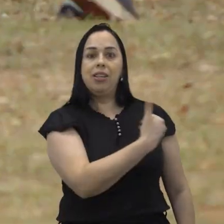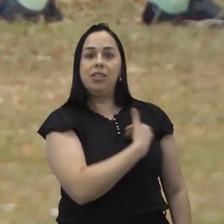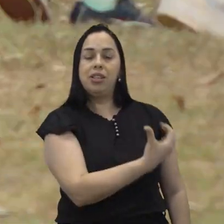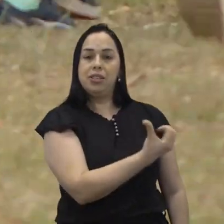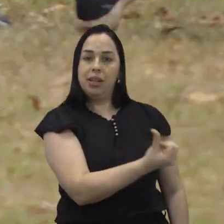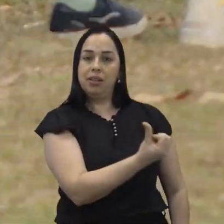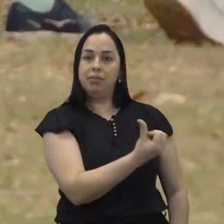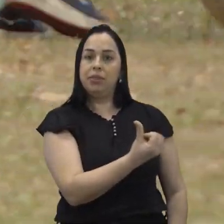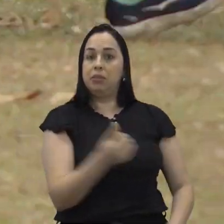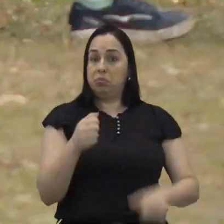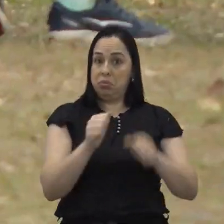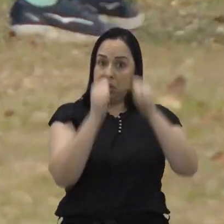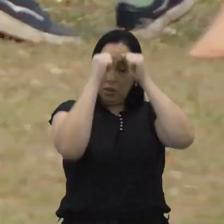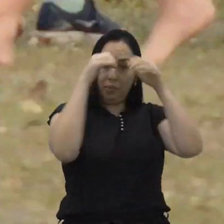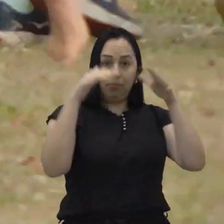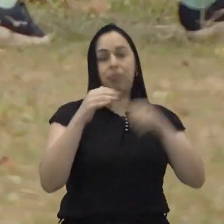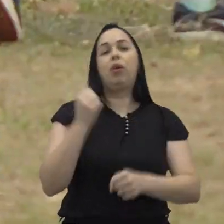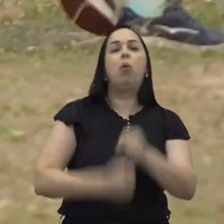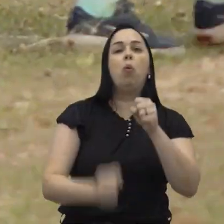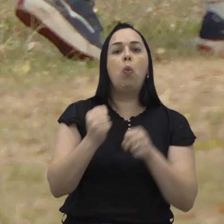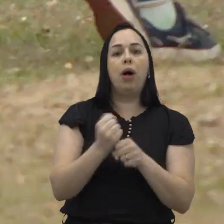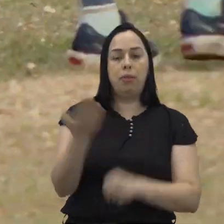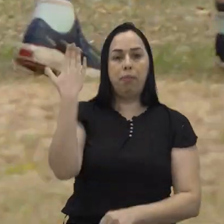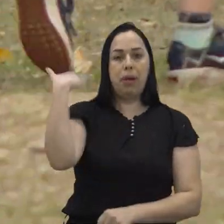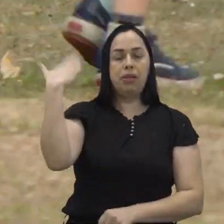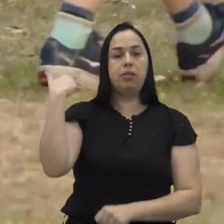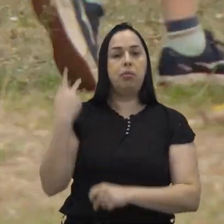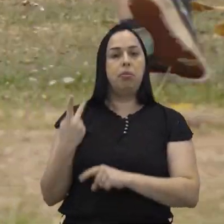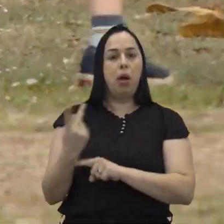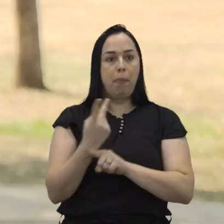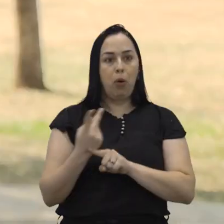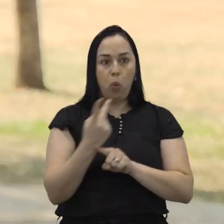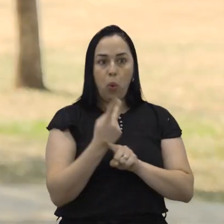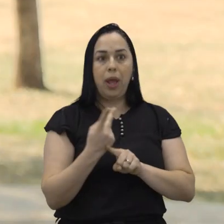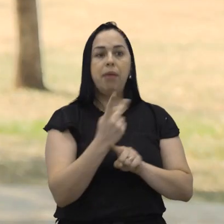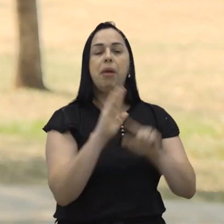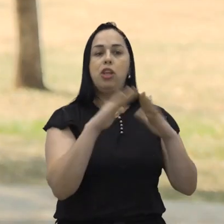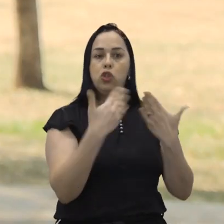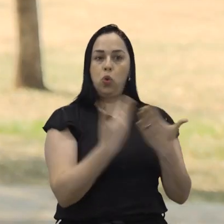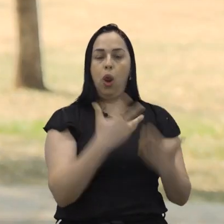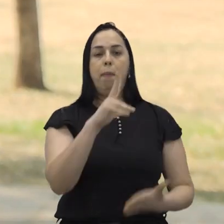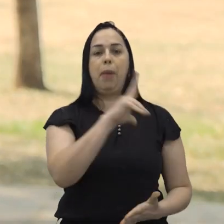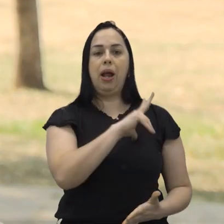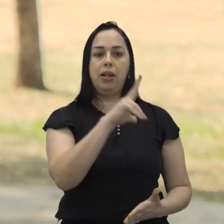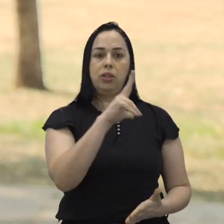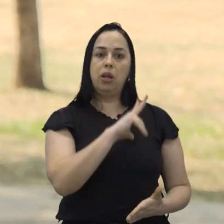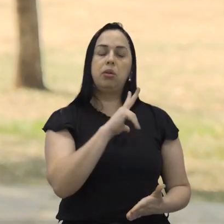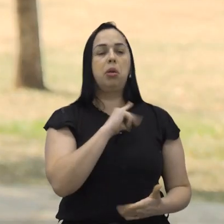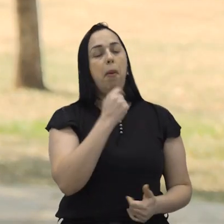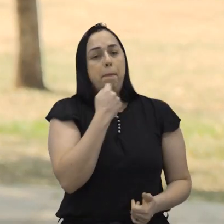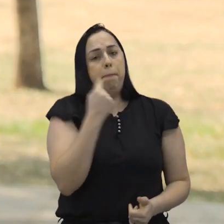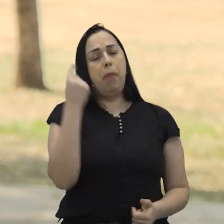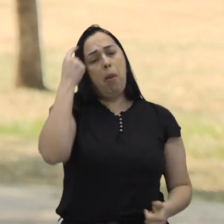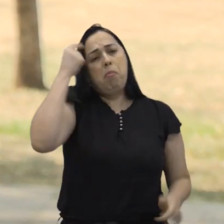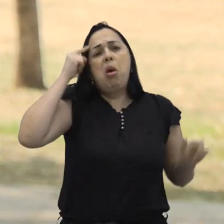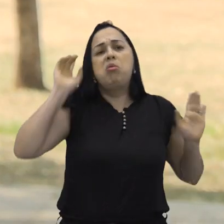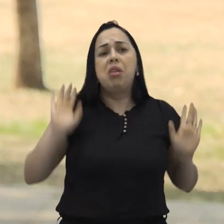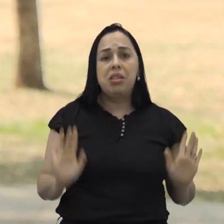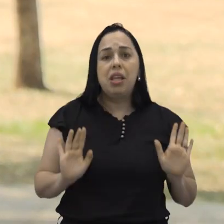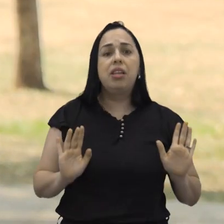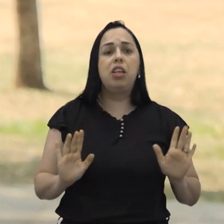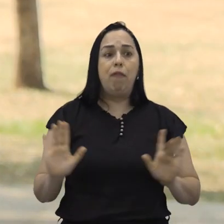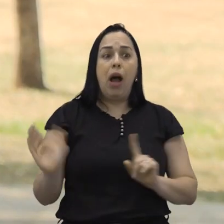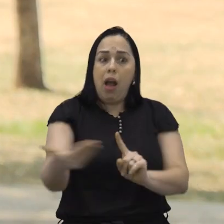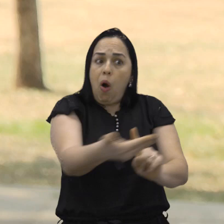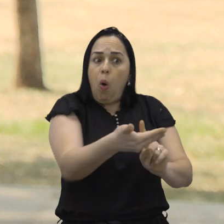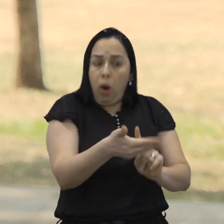invisíveis para o filho de apenas 6 anos, que é autista. No ano passado, eu resolvi procurar por escolas particulares, né,